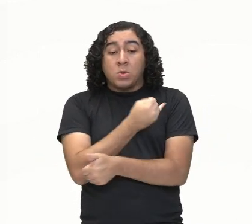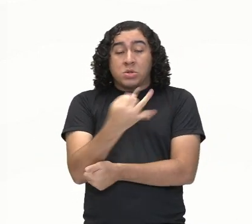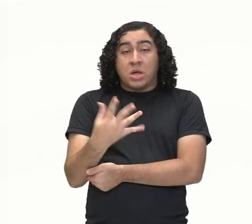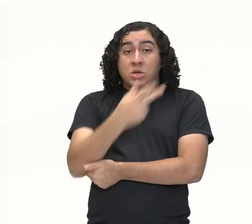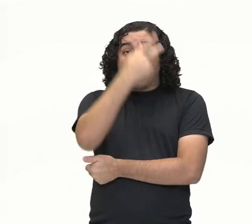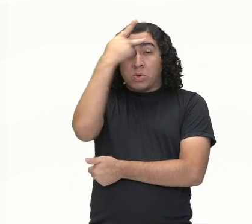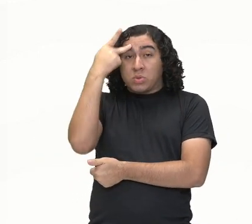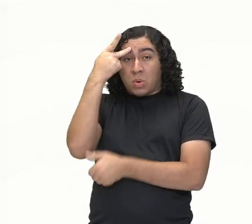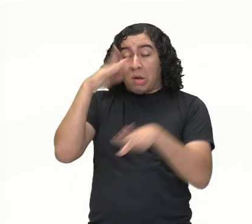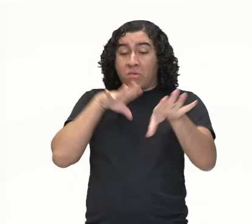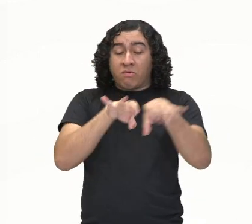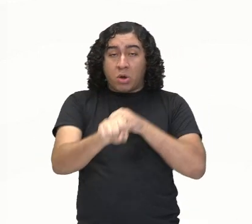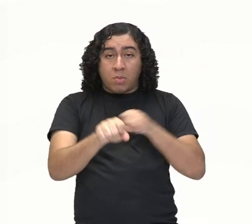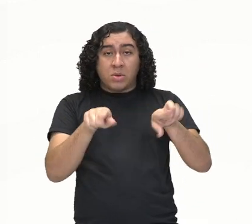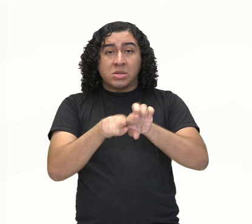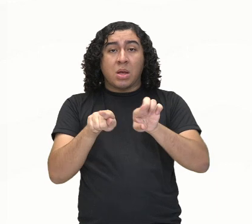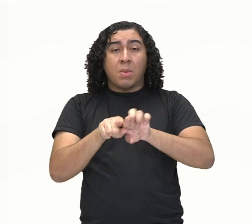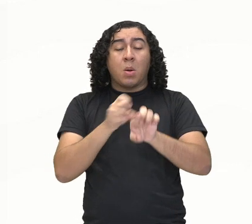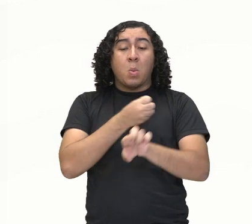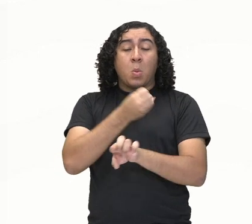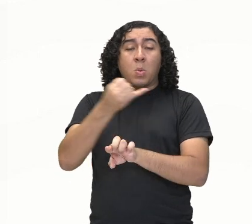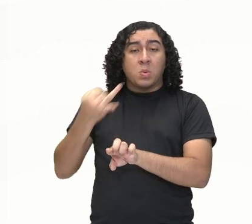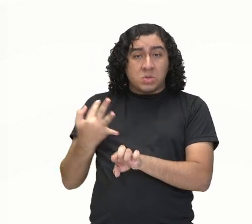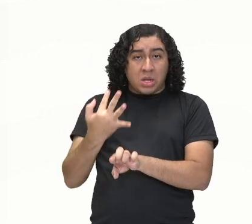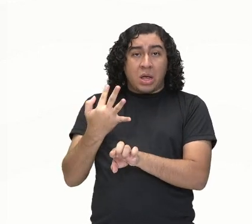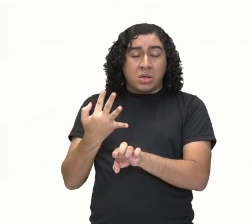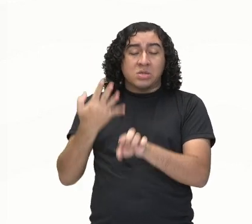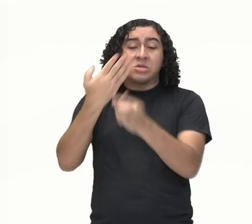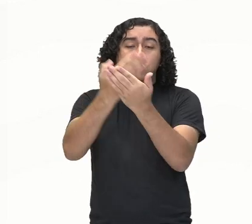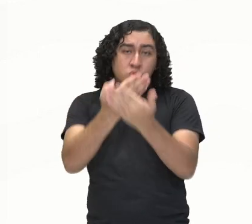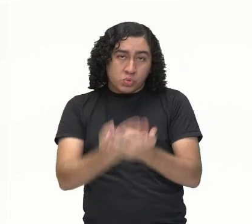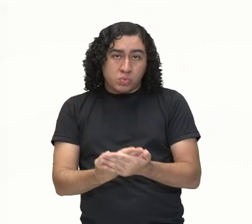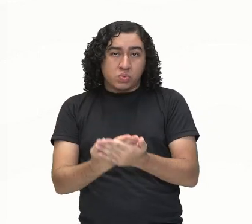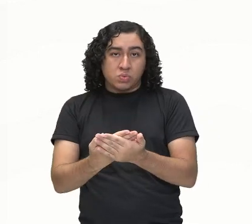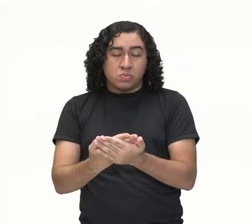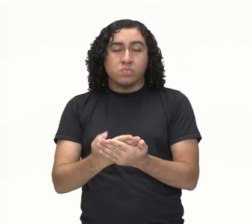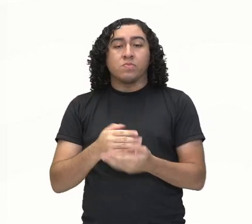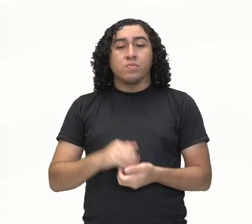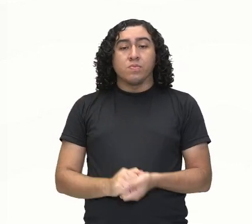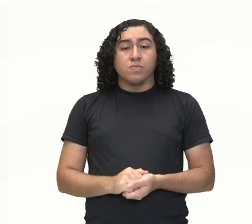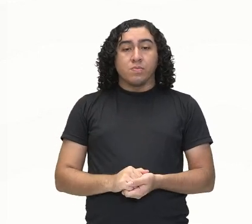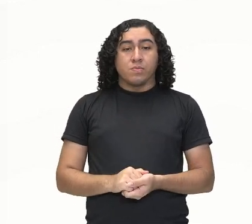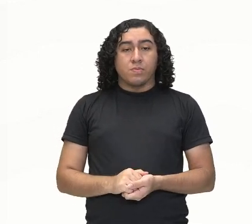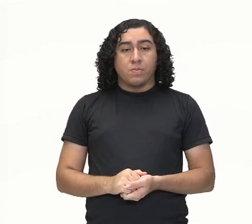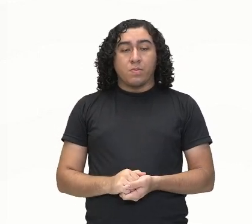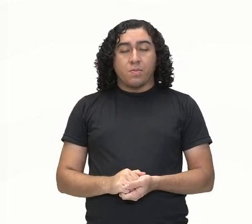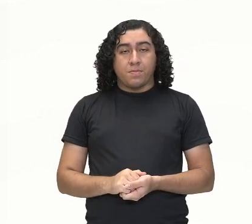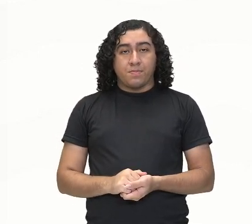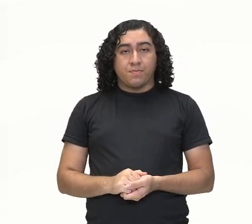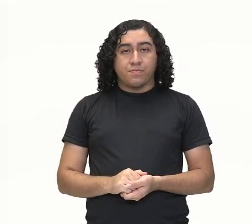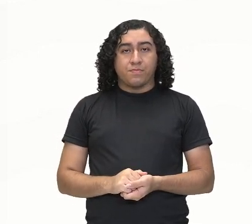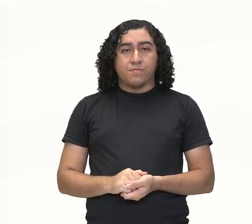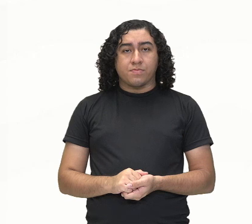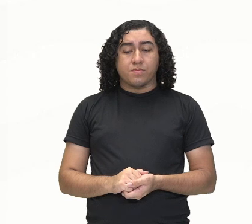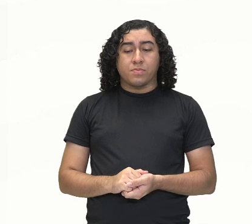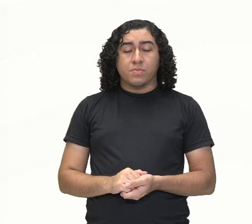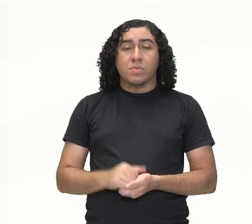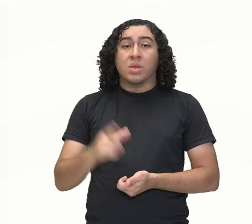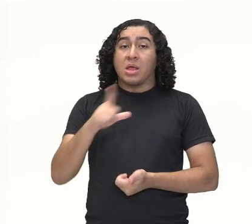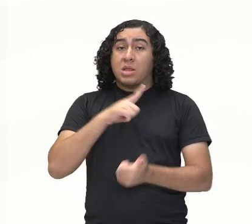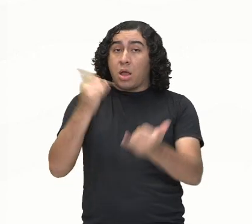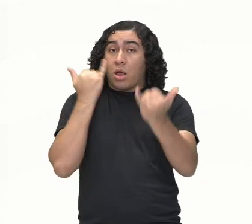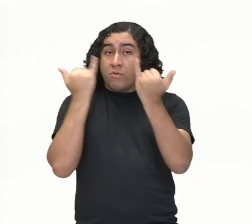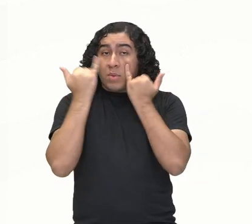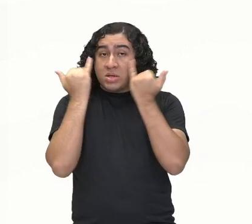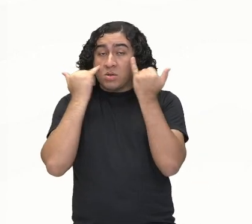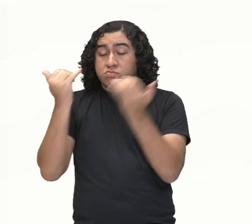anos esperados, tá bom? De escolaridade. Então, a partir disso, eu vou fazer ali um levantamento